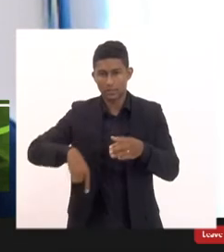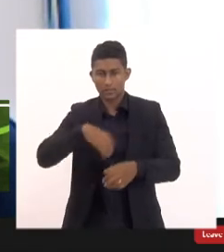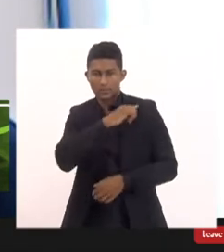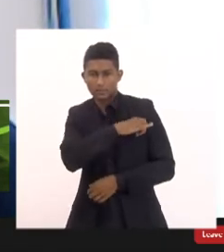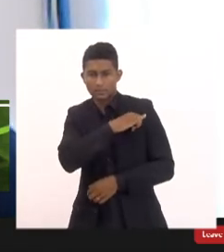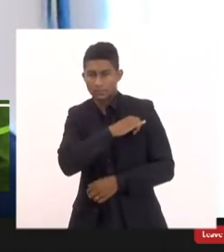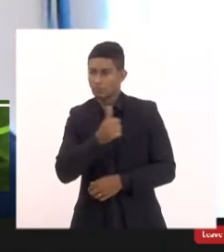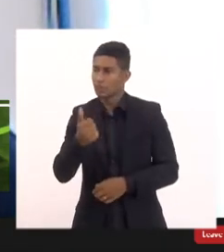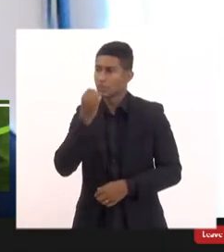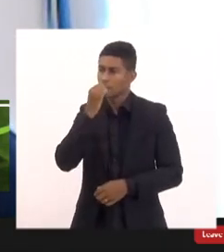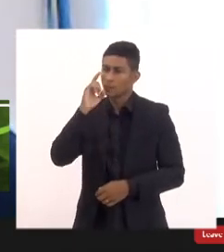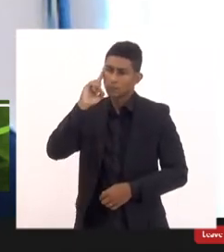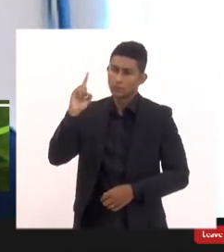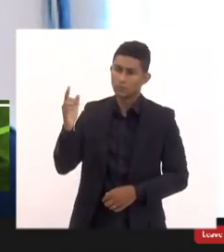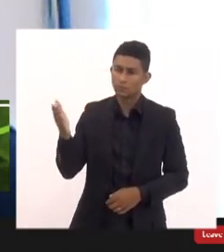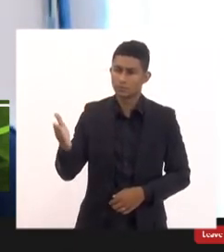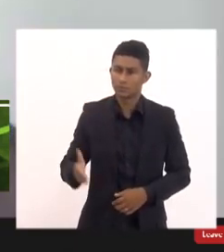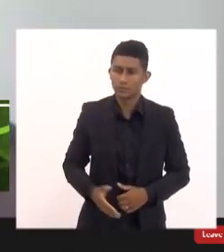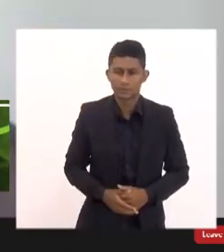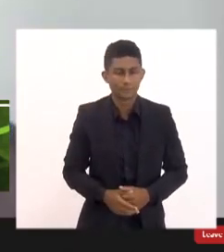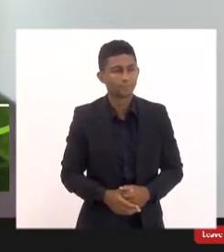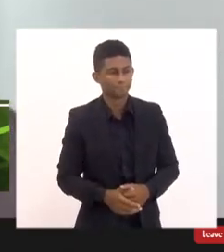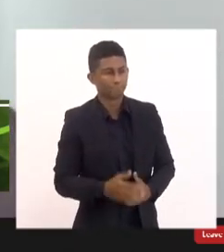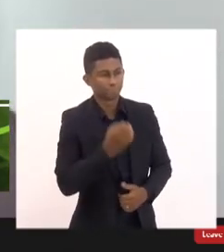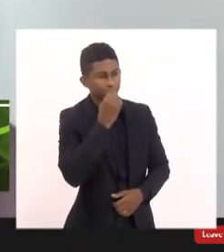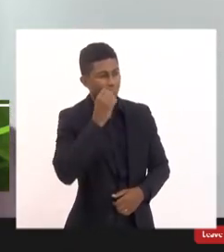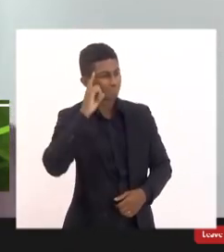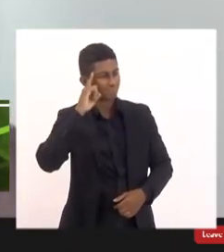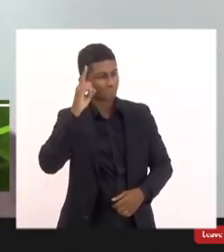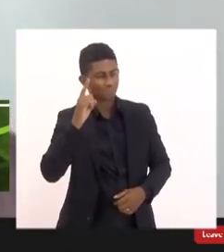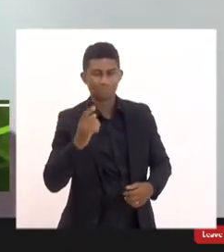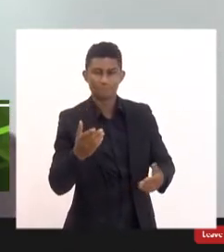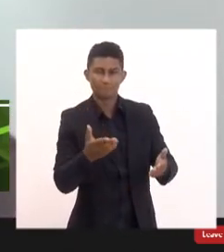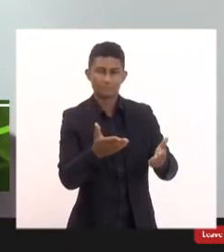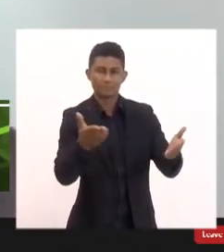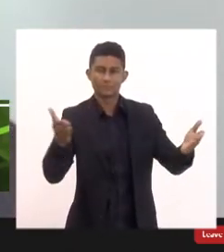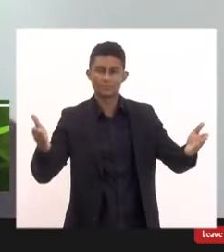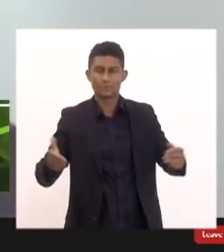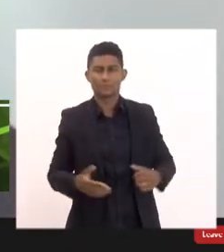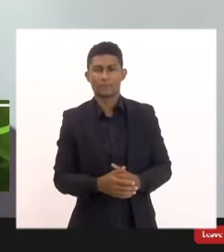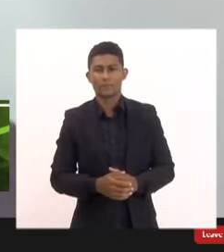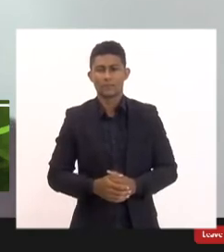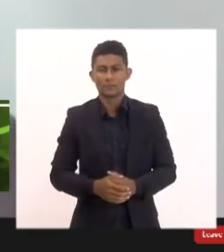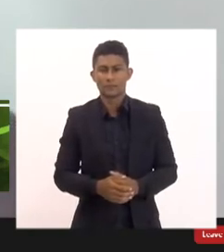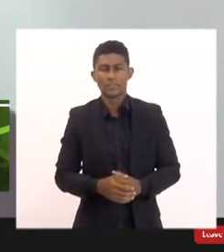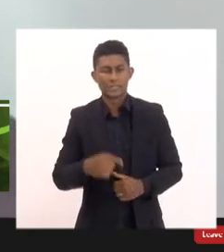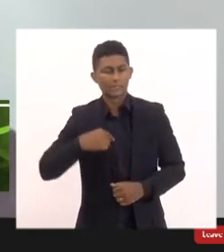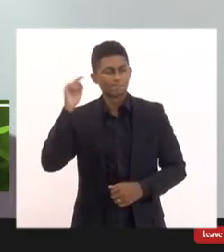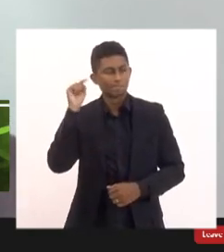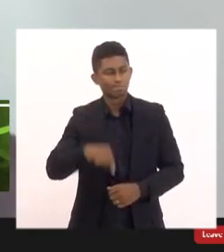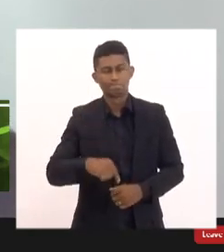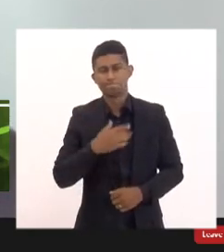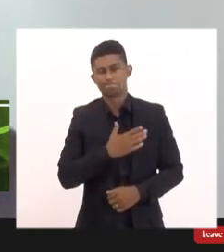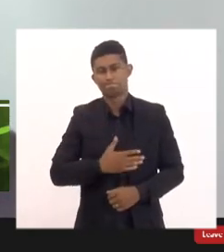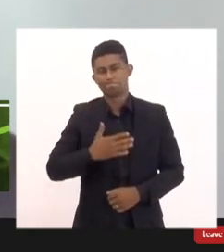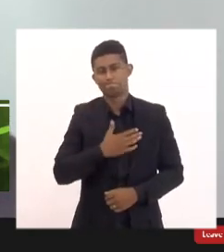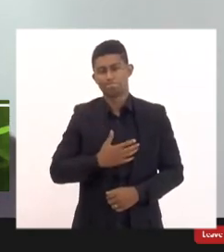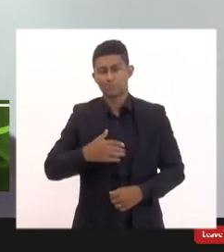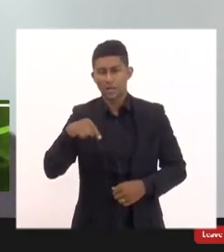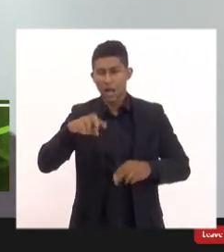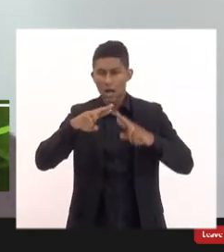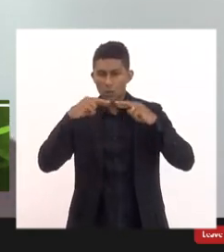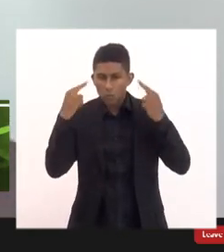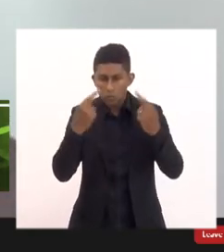Rodrigo. Bom dia, Flávio. Bom dia a todas e todas. É um prazer enorme estar aqui nessa audiência